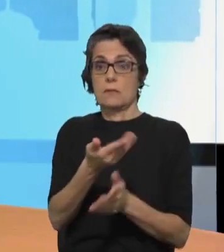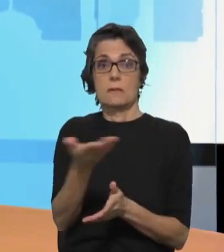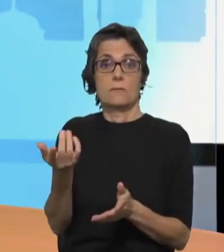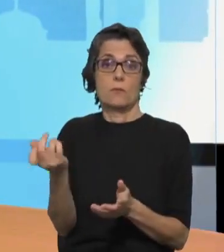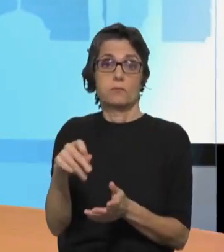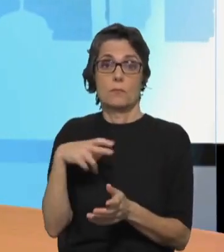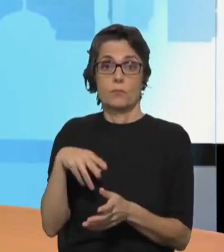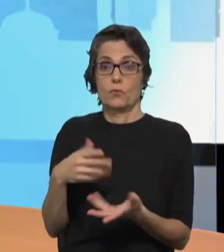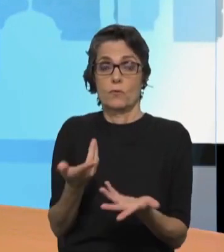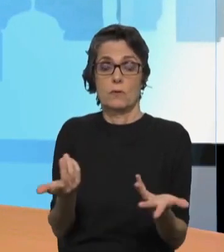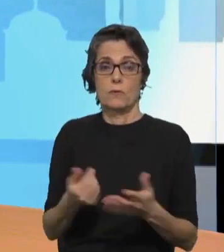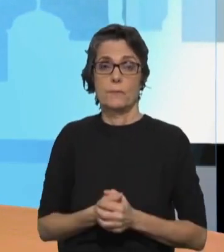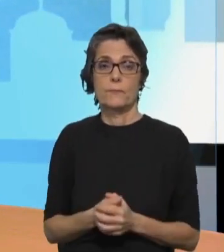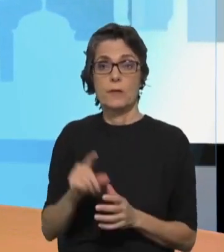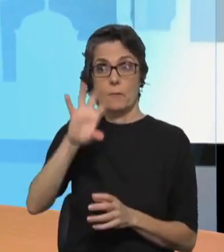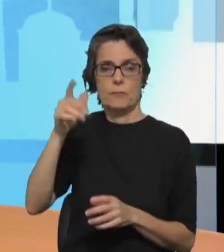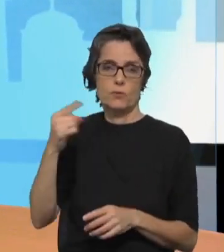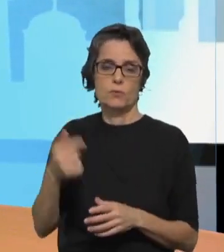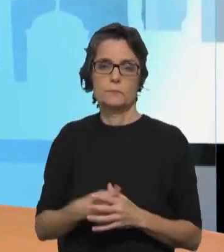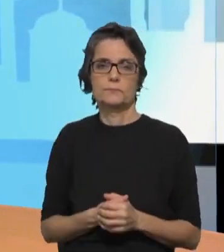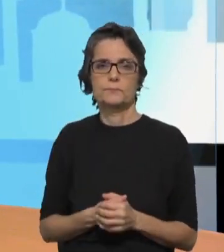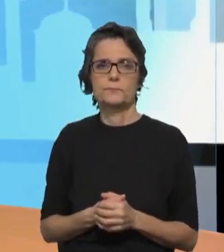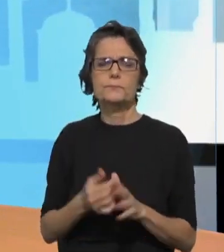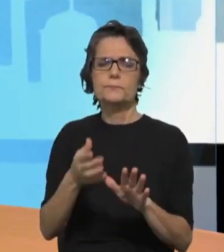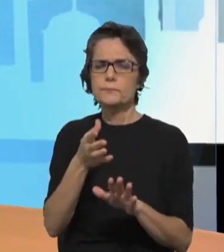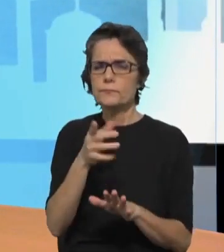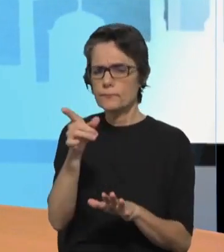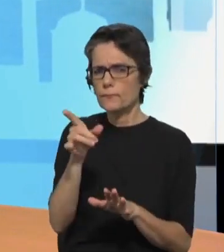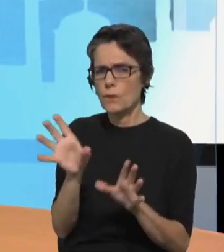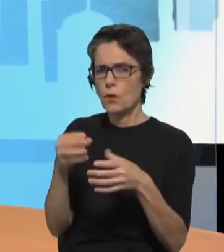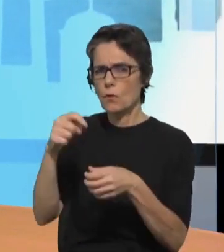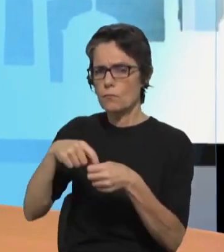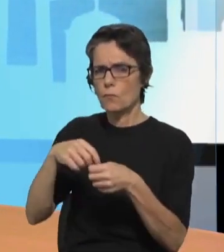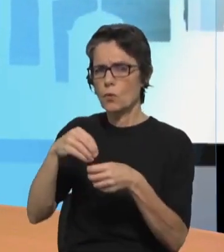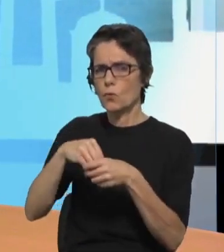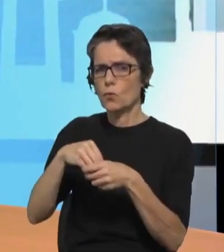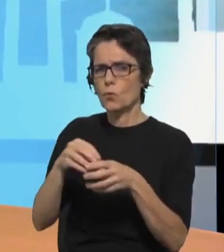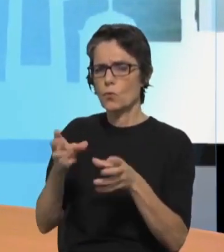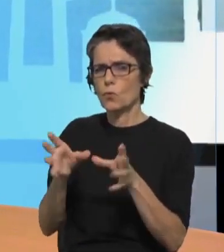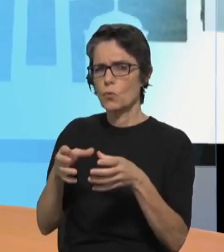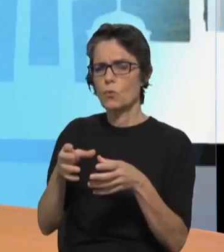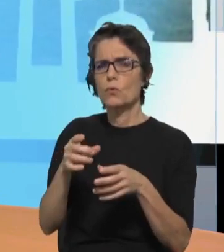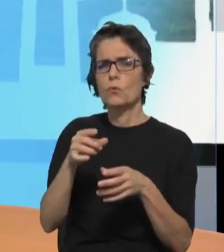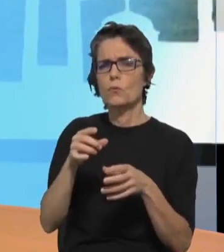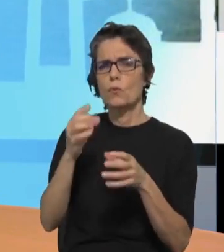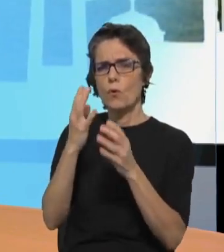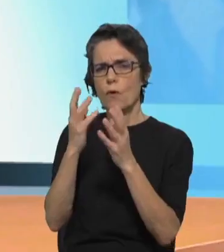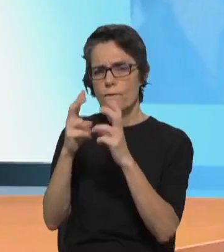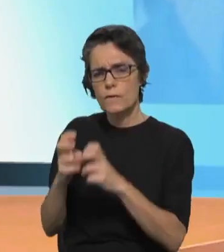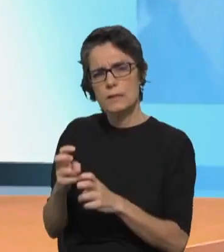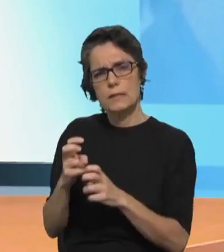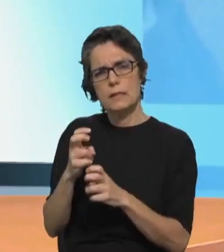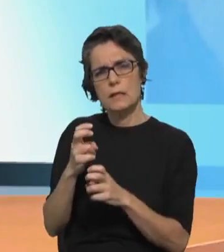também. Professor, corrija-me se estiver errada, integra um grupo de investigação Narrativas dos Mídia e Memória Cultural.